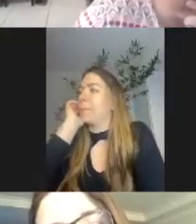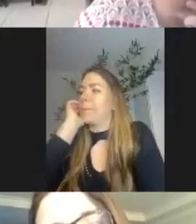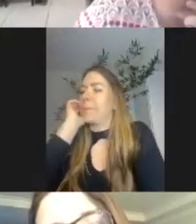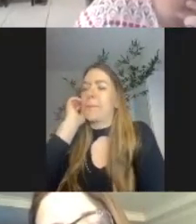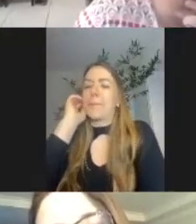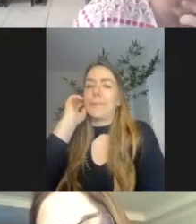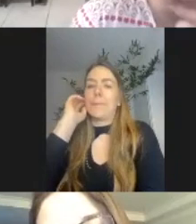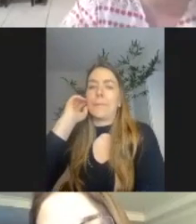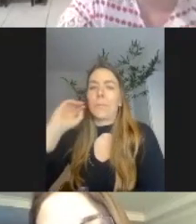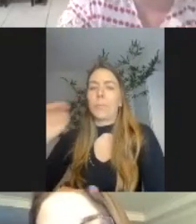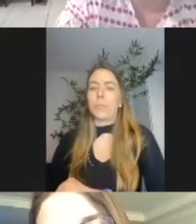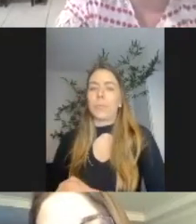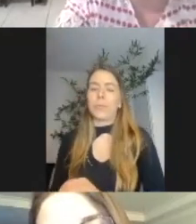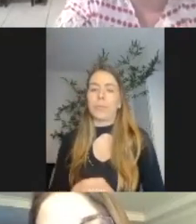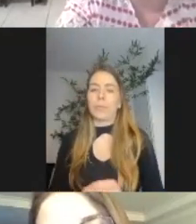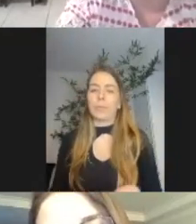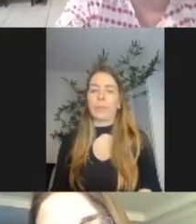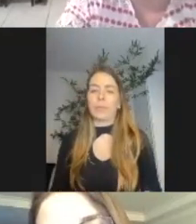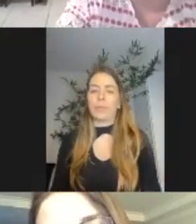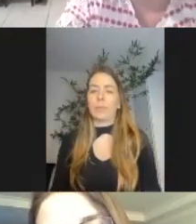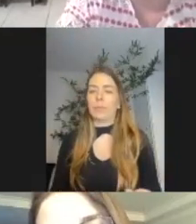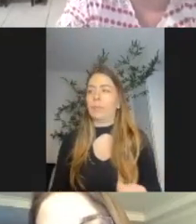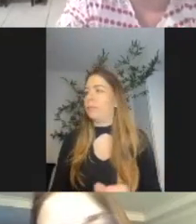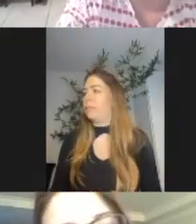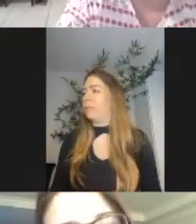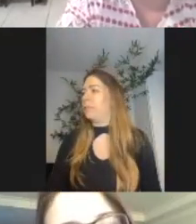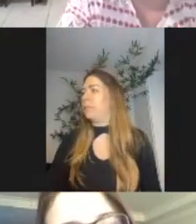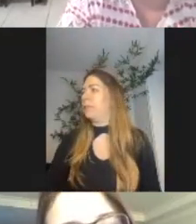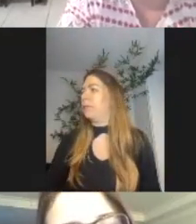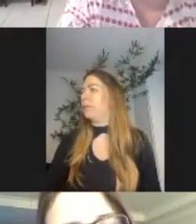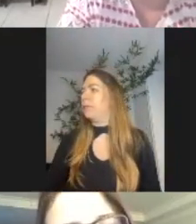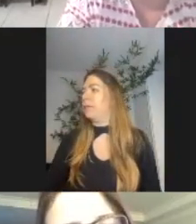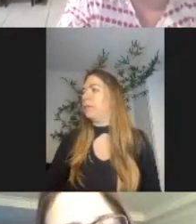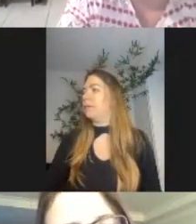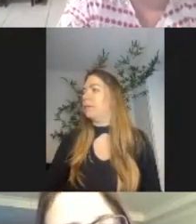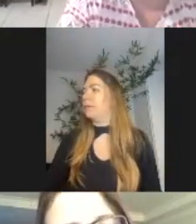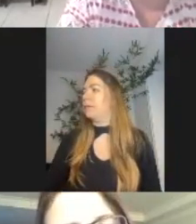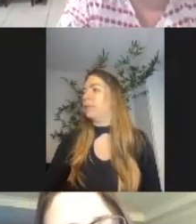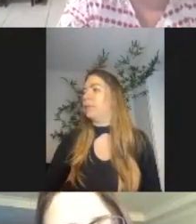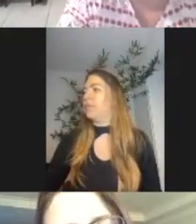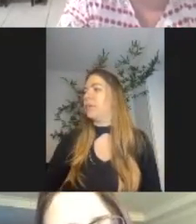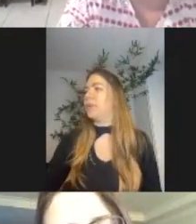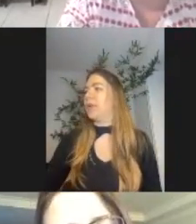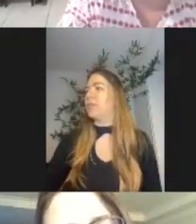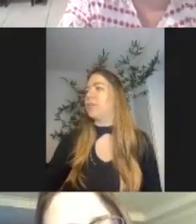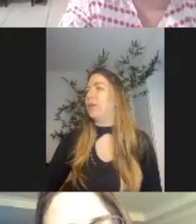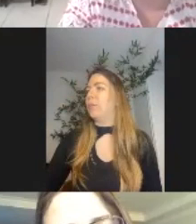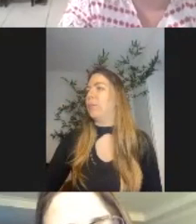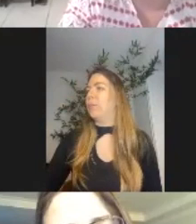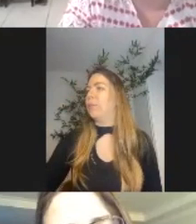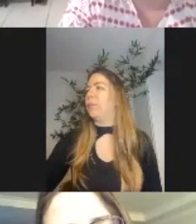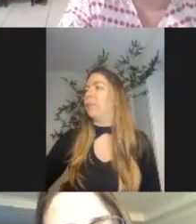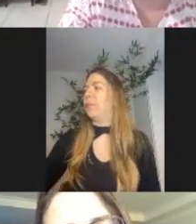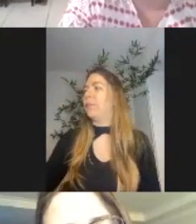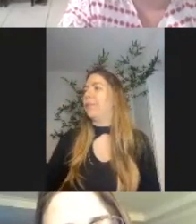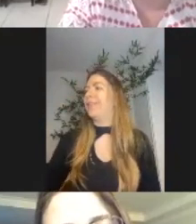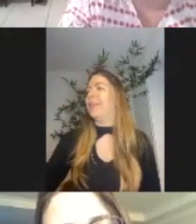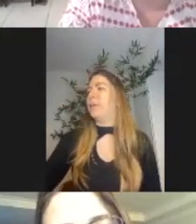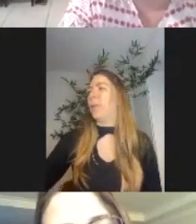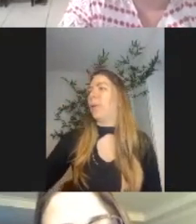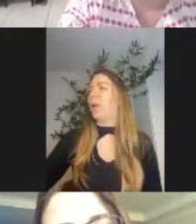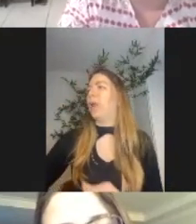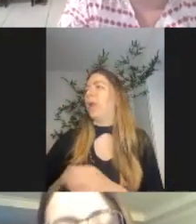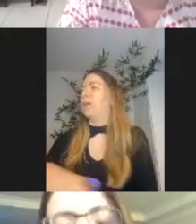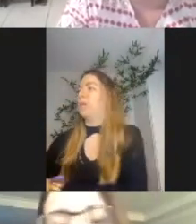quem que tá riscando a minha tela aí, pessoal? Tá ficando riscado aqui. Alguma coisa aconteceu.